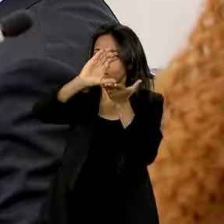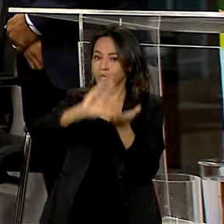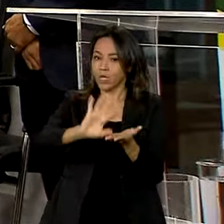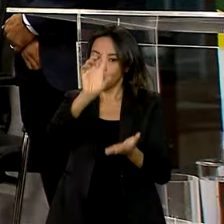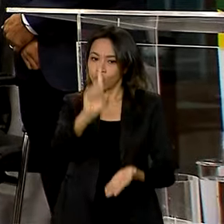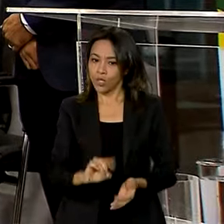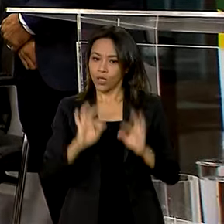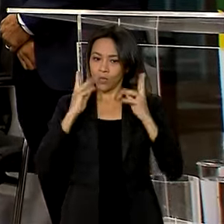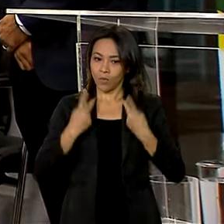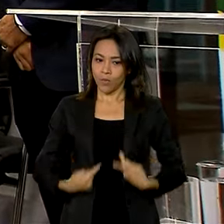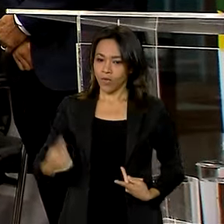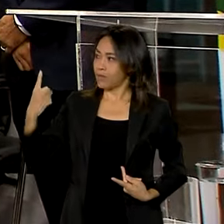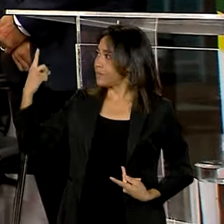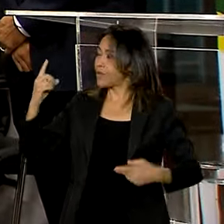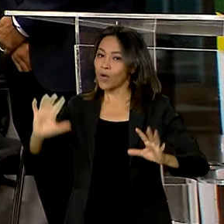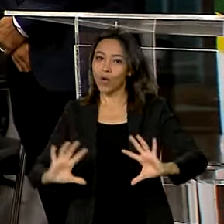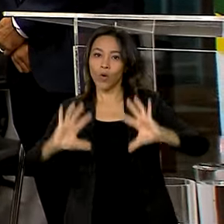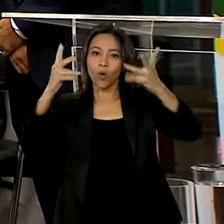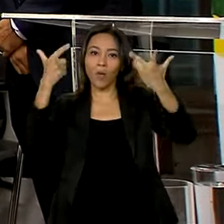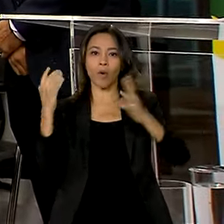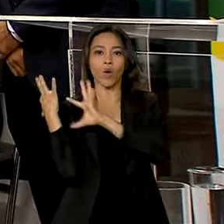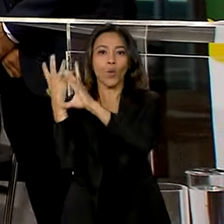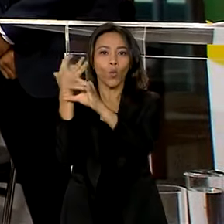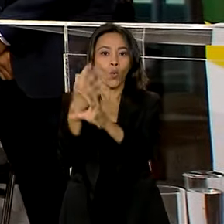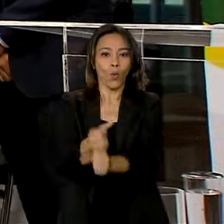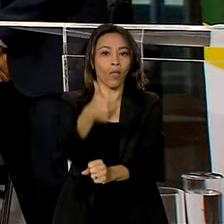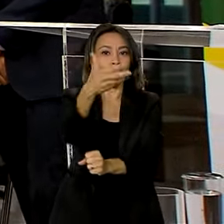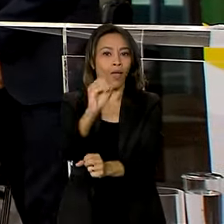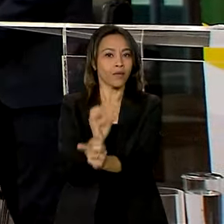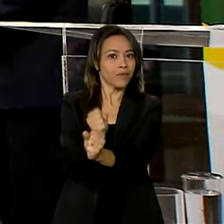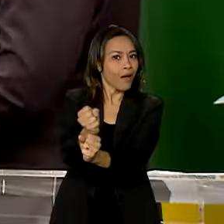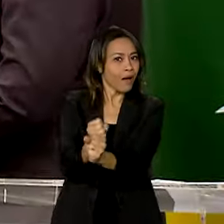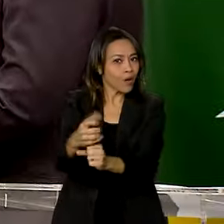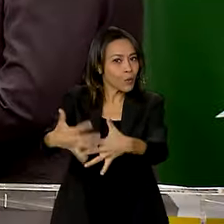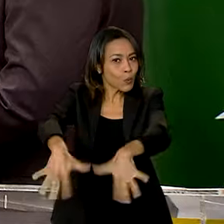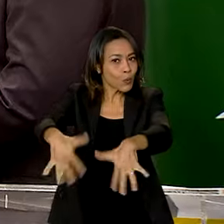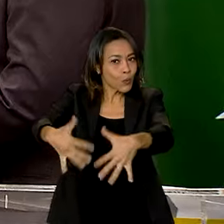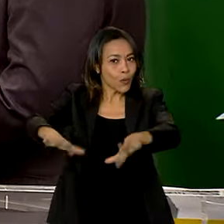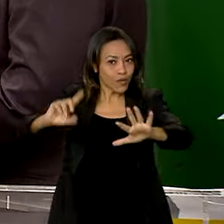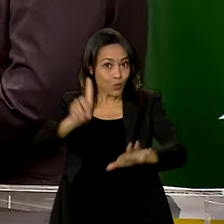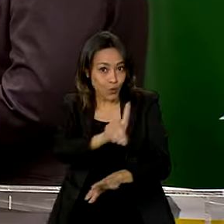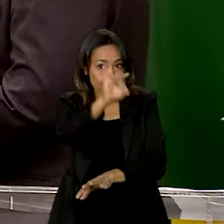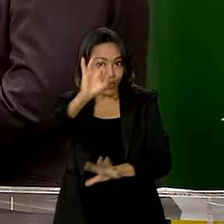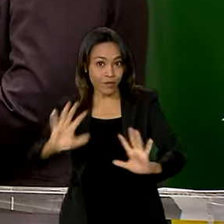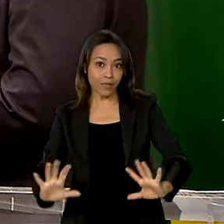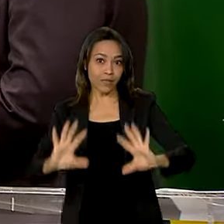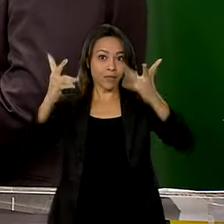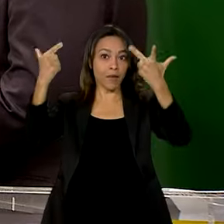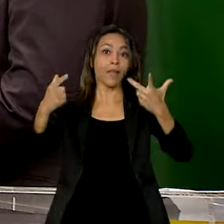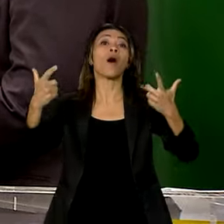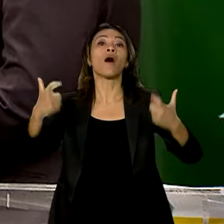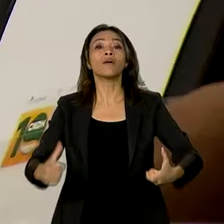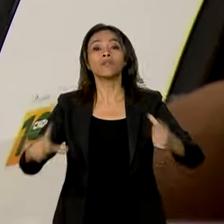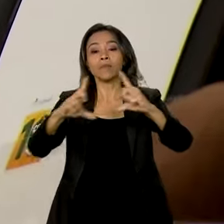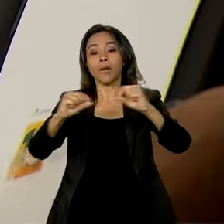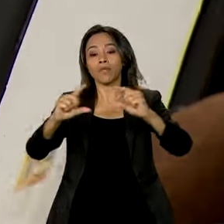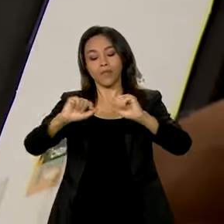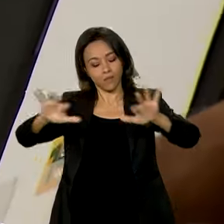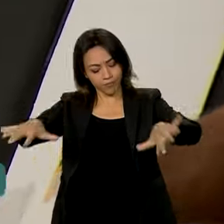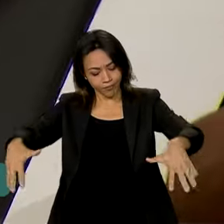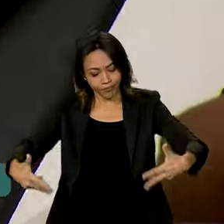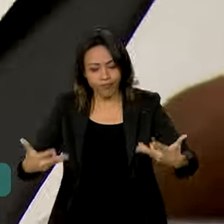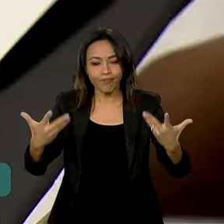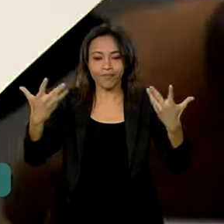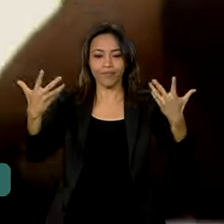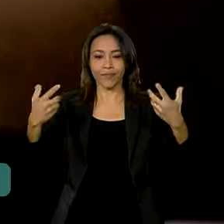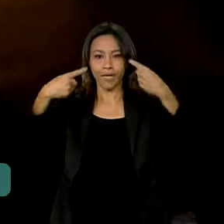CNDH, que comemora 10 anos de criação. A data foi celebrada em Brasília com uma sessão solene e